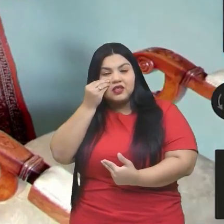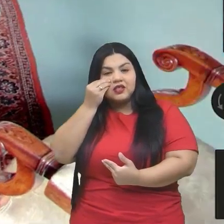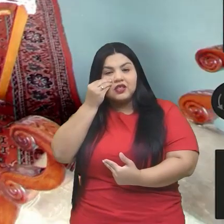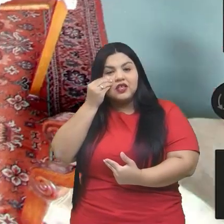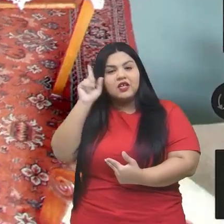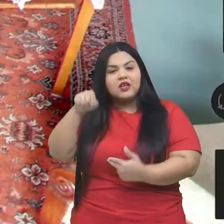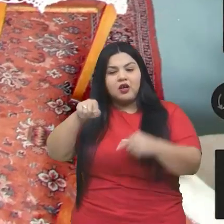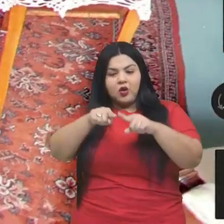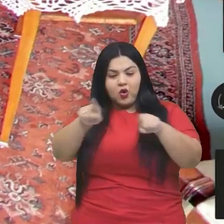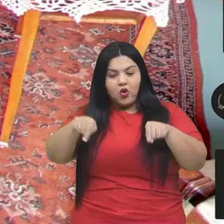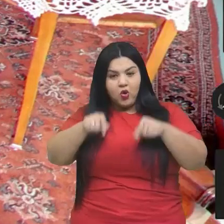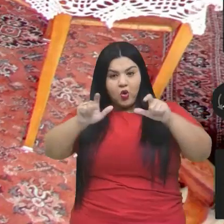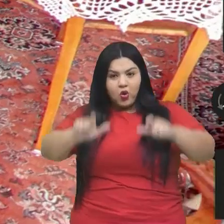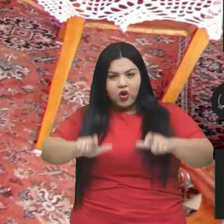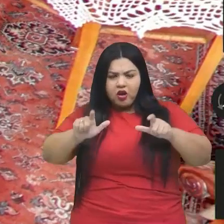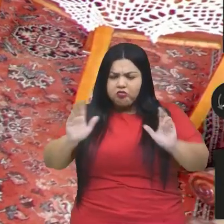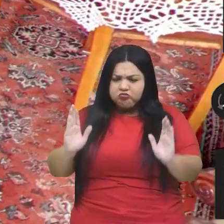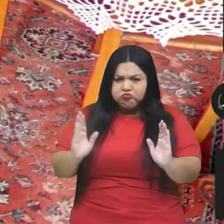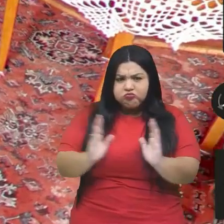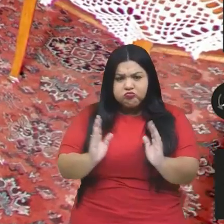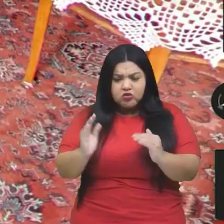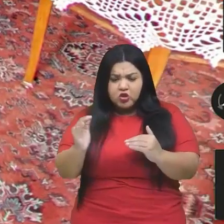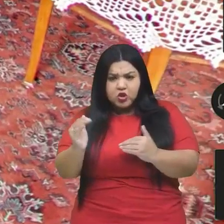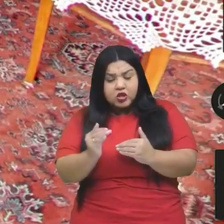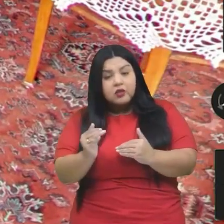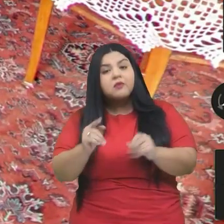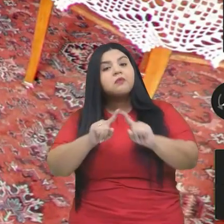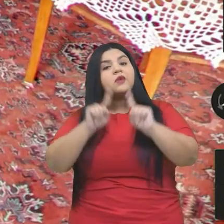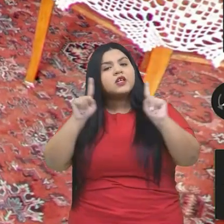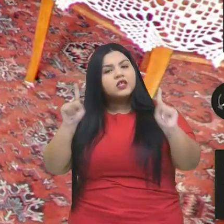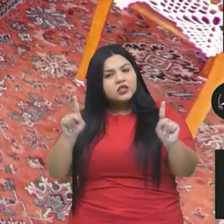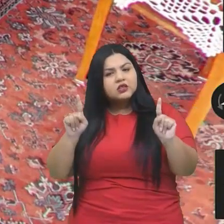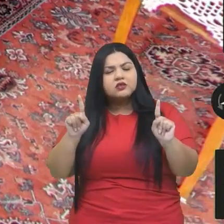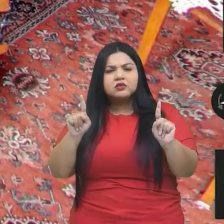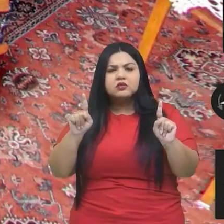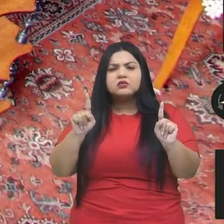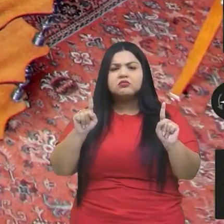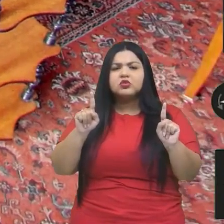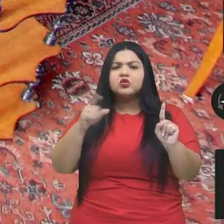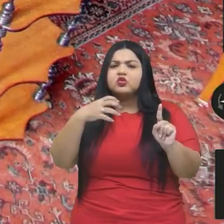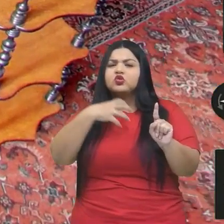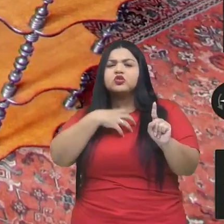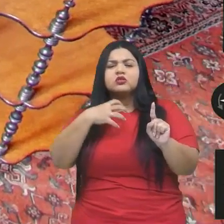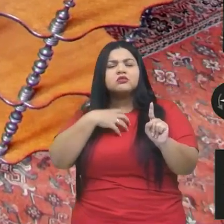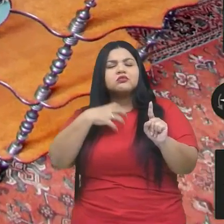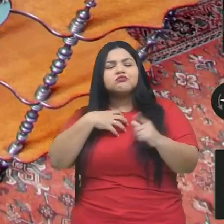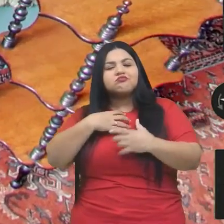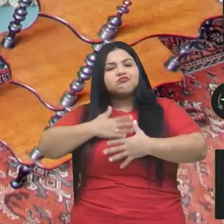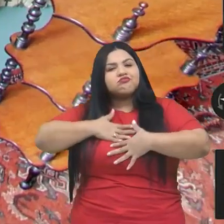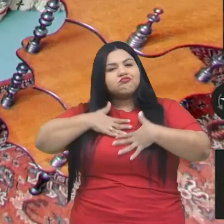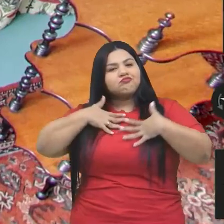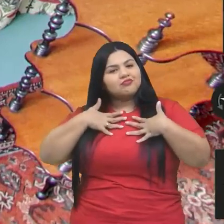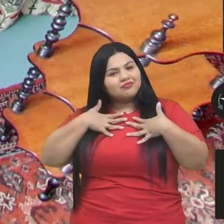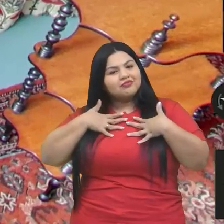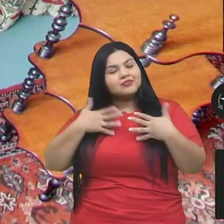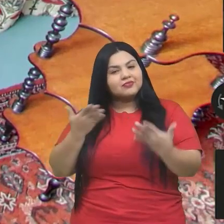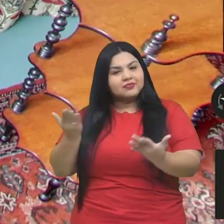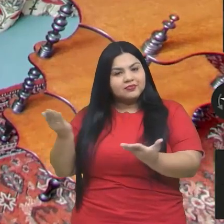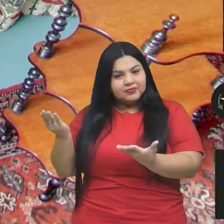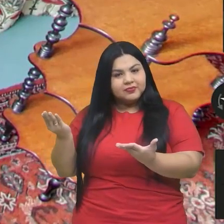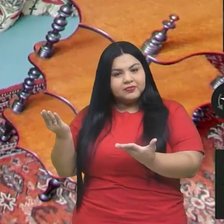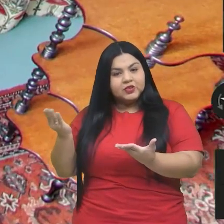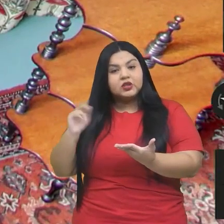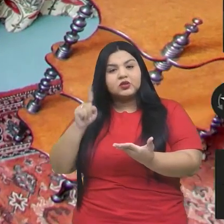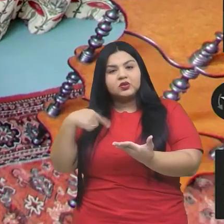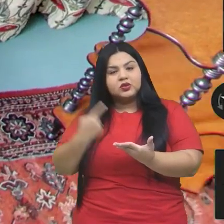cômodo relativamente pequeno, né, porém com um aspecto bastante acolhedor, não é? Então, aqui nós